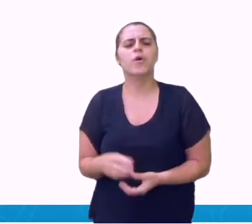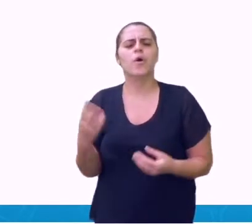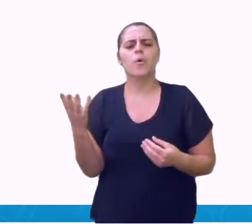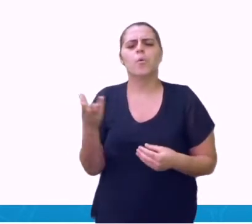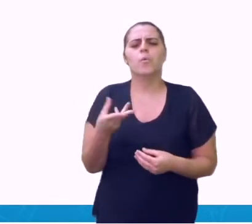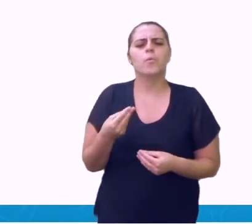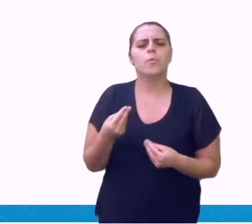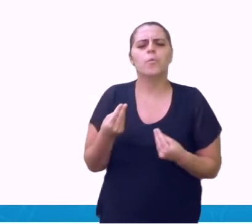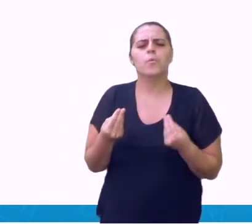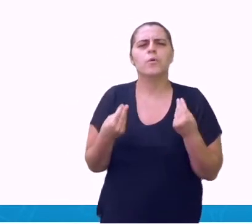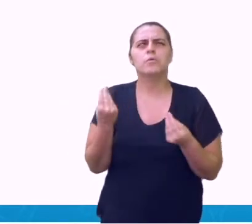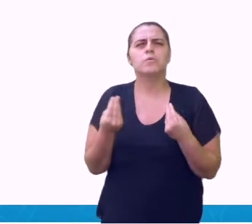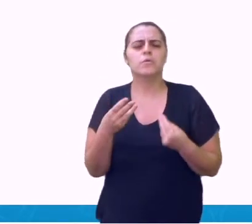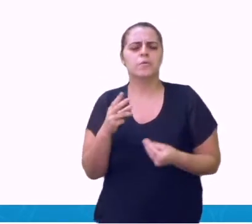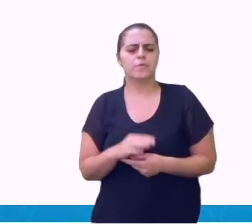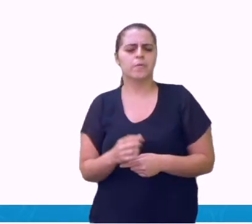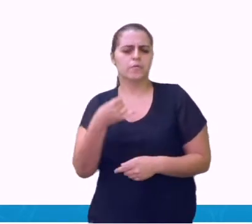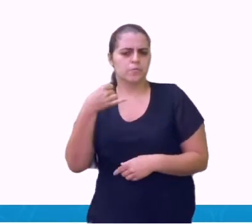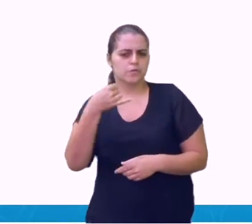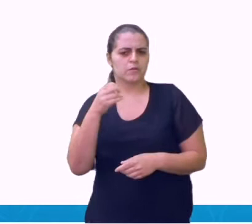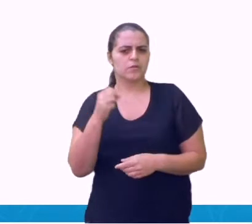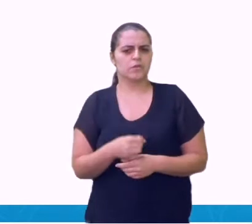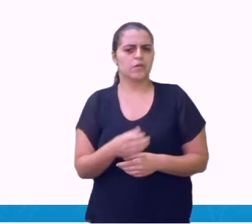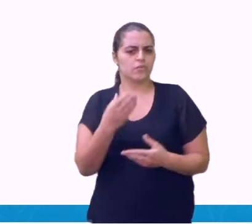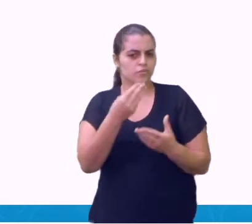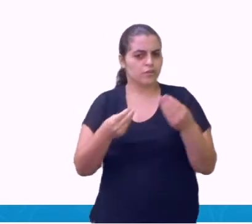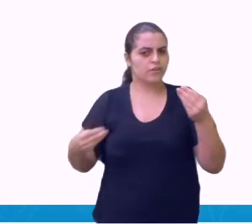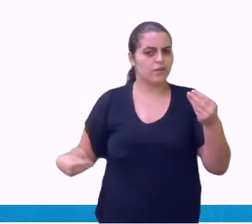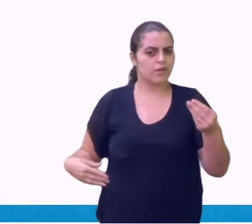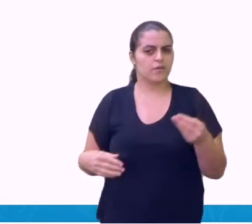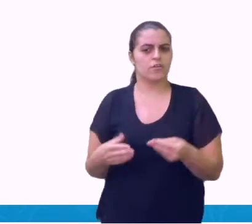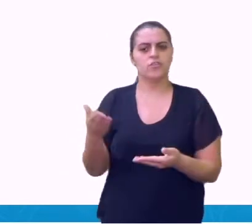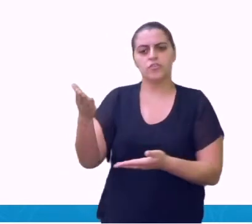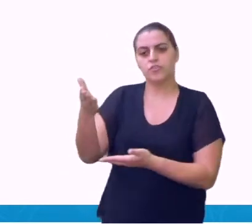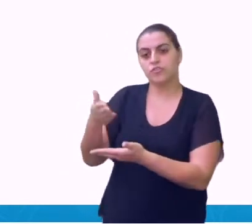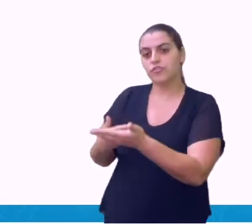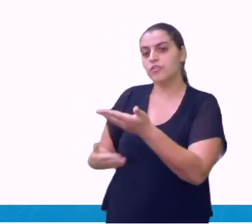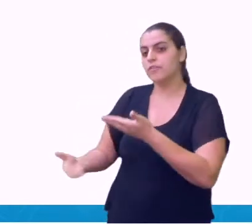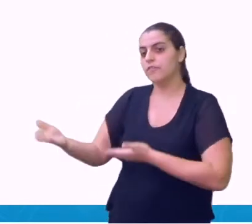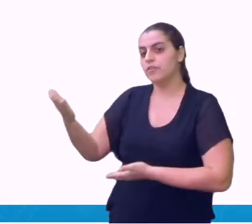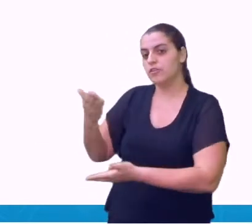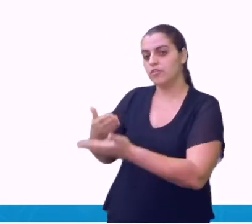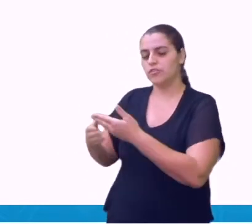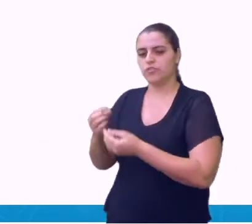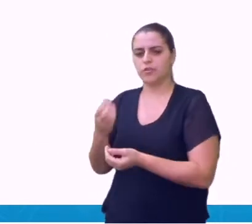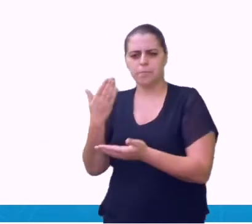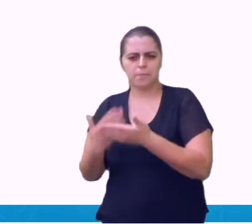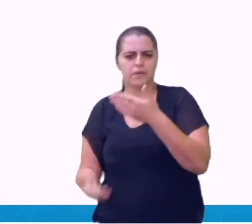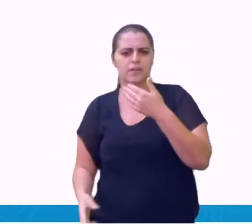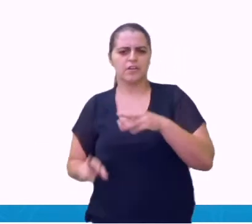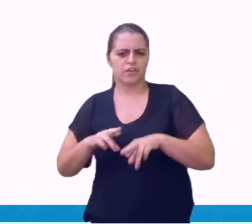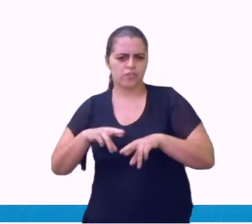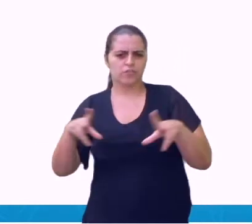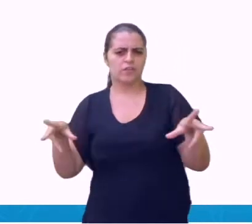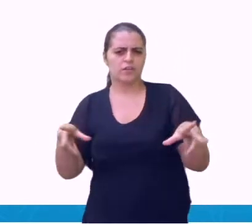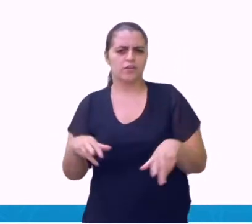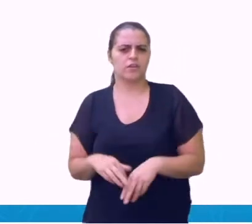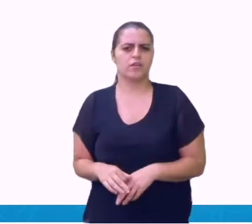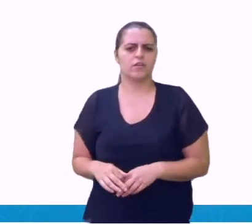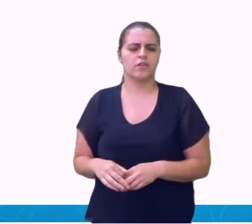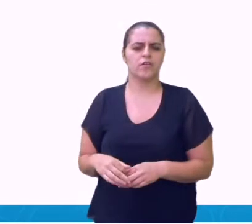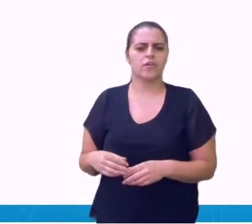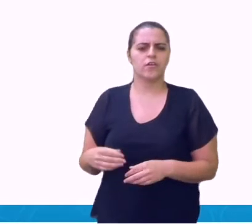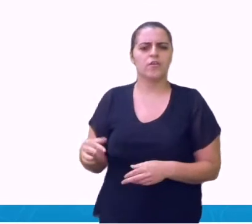Quando aparecem as palavras subtrair, tirar, perder, a diferença